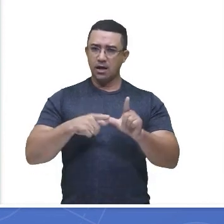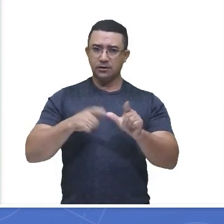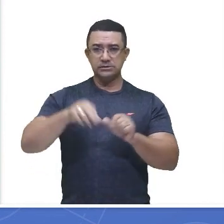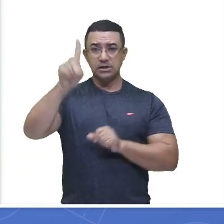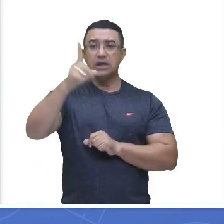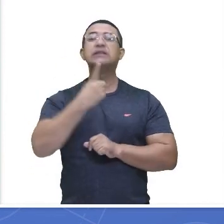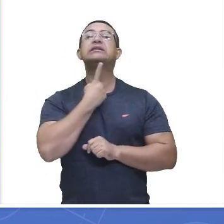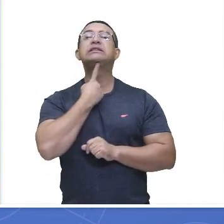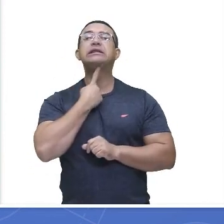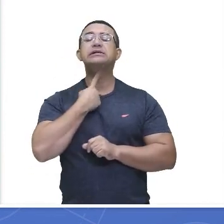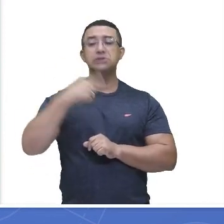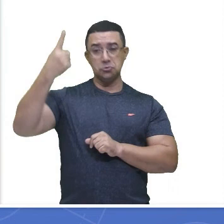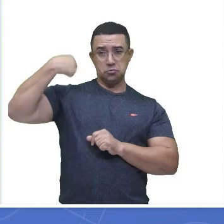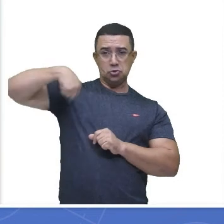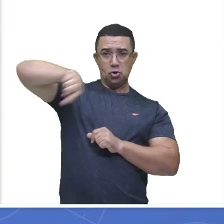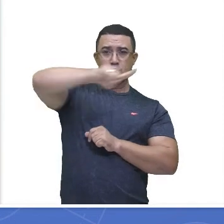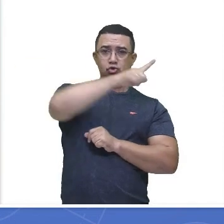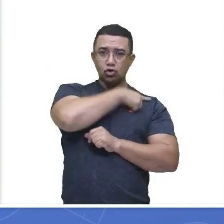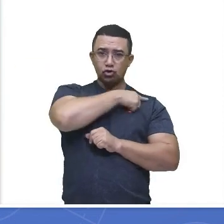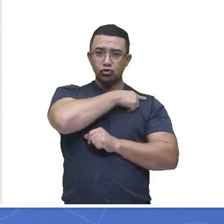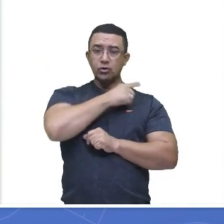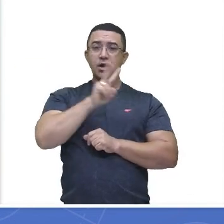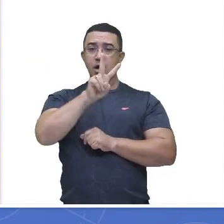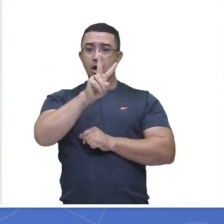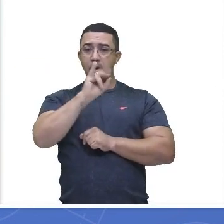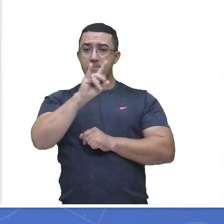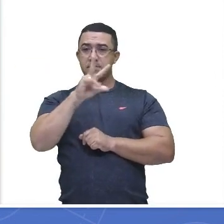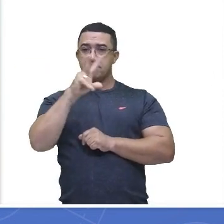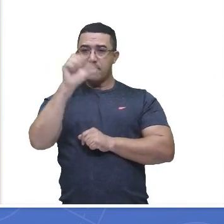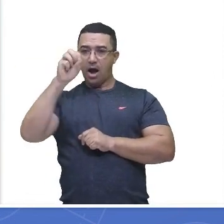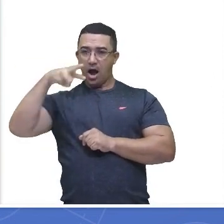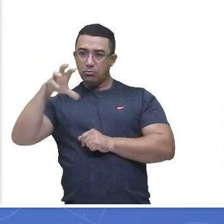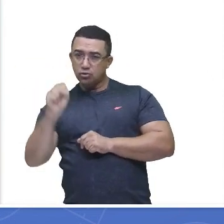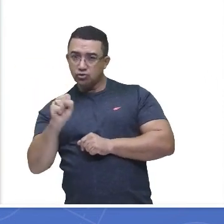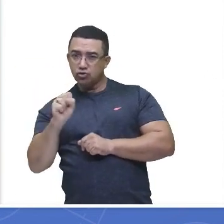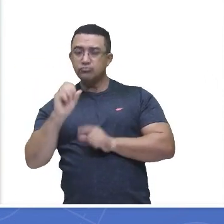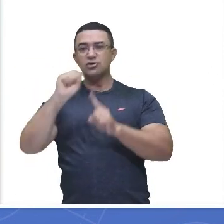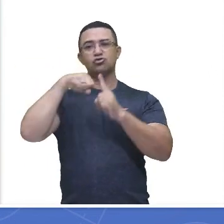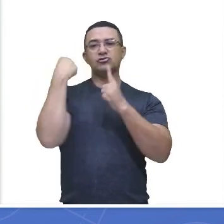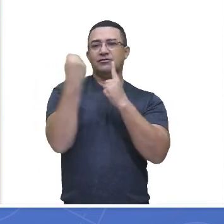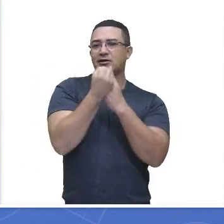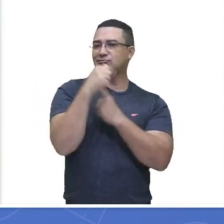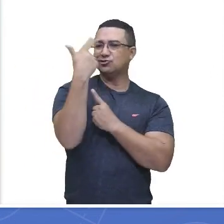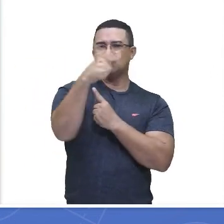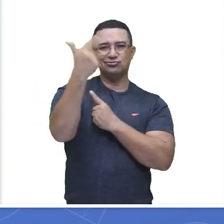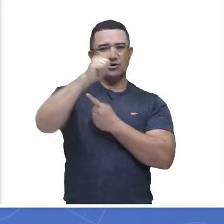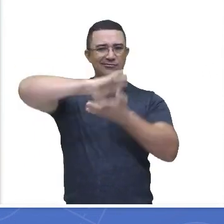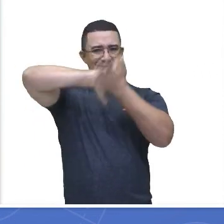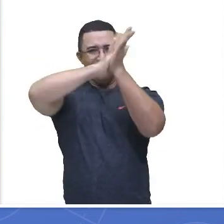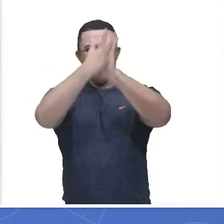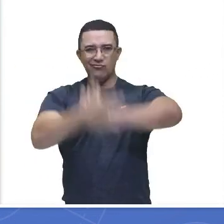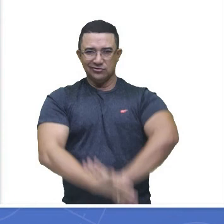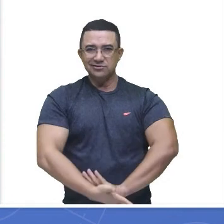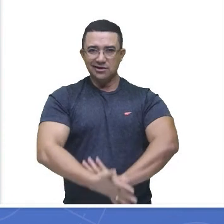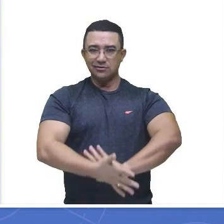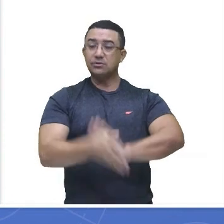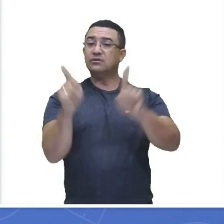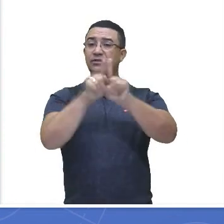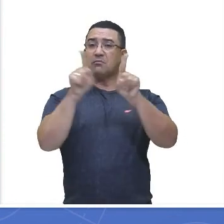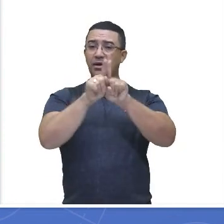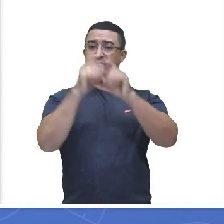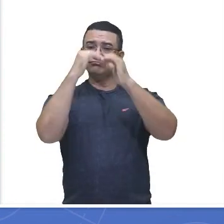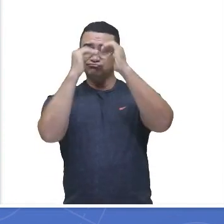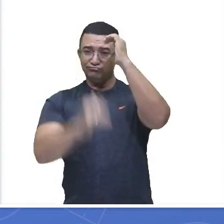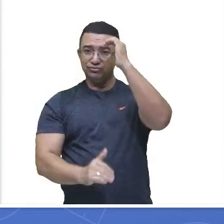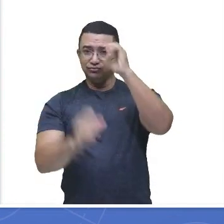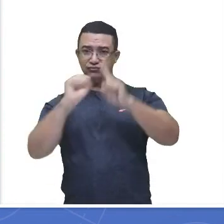Deseo que nosotros vivamos em uma sociedade sem prejuízos e